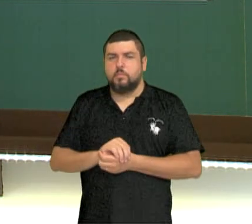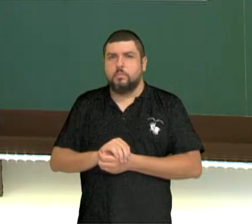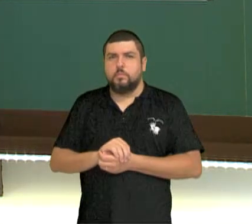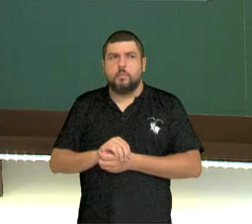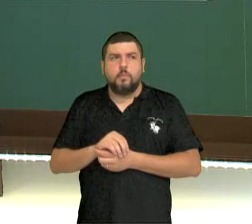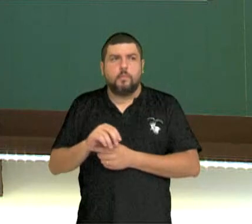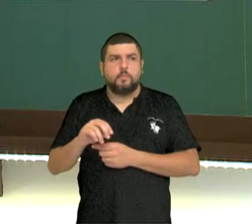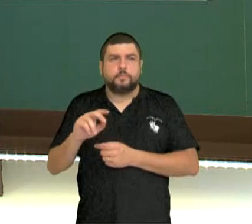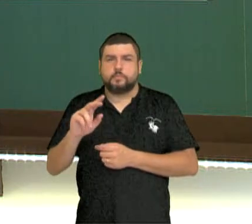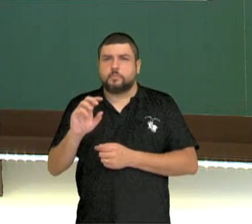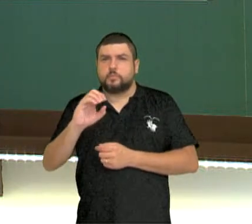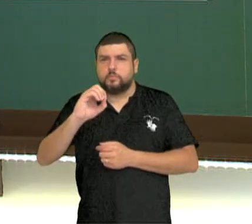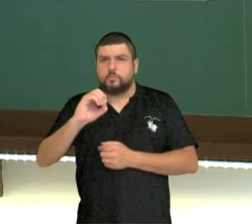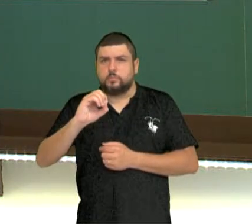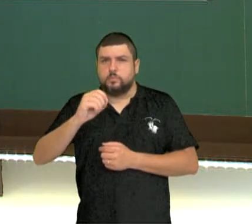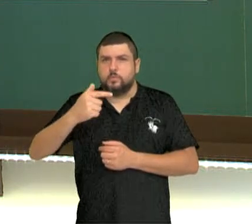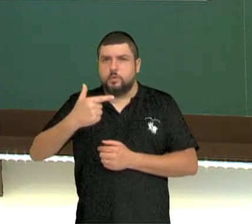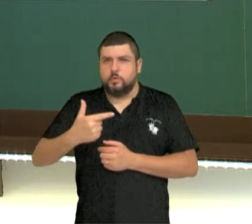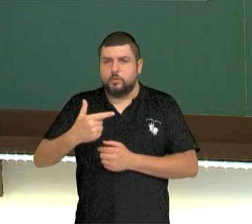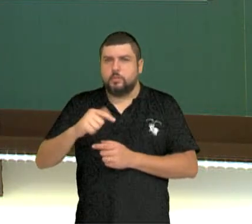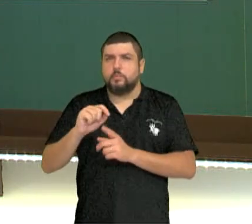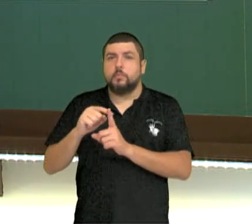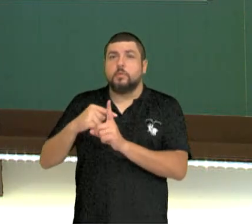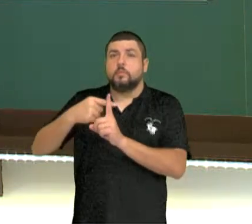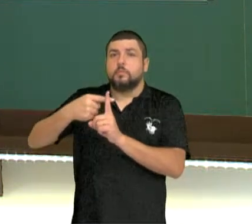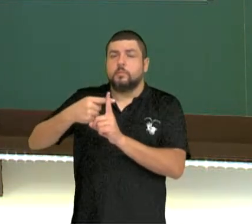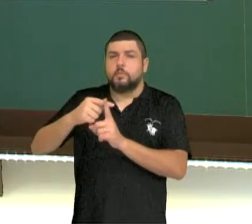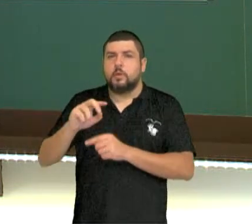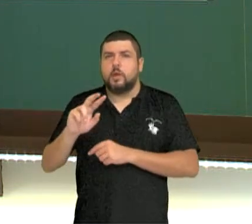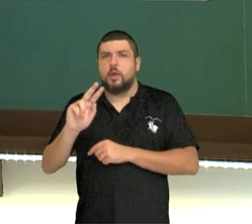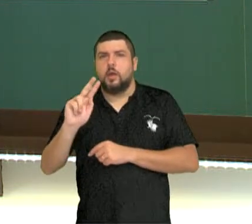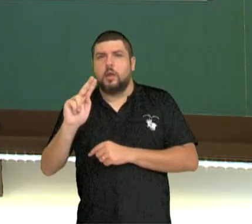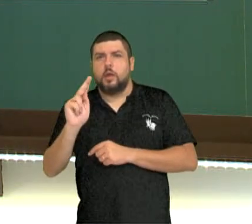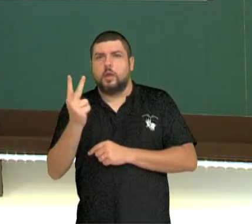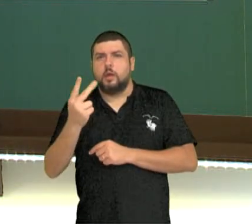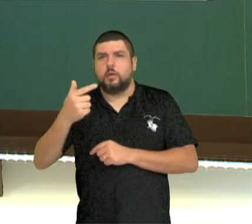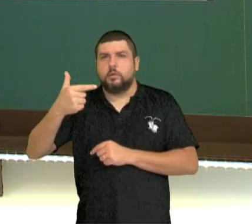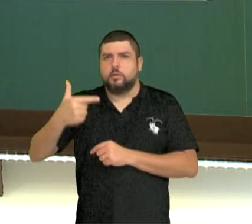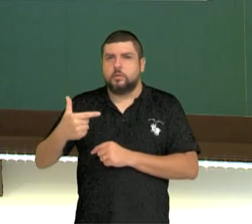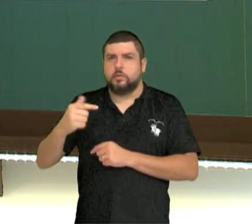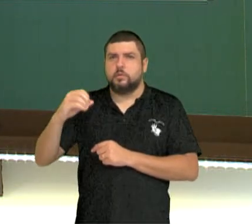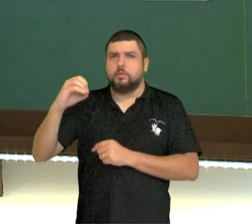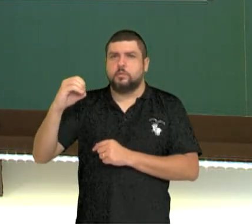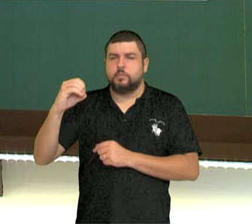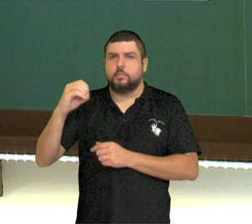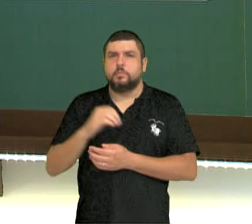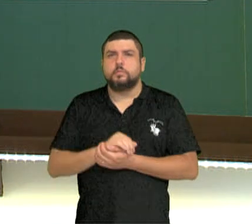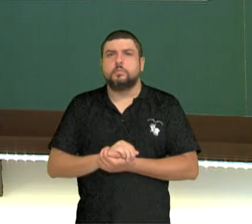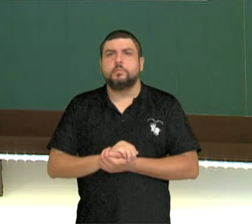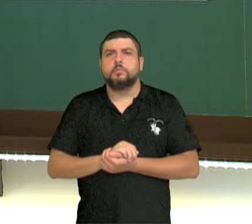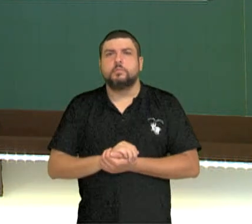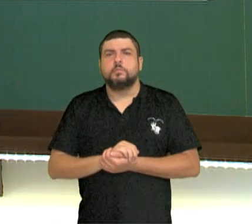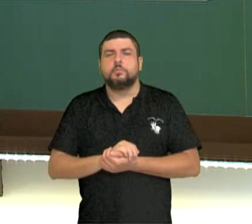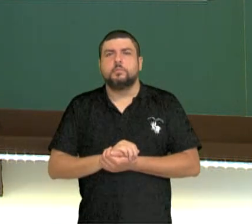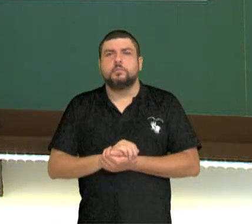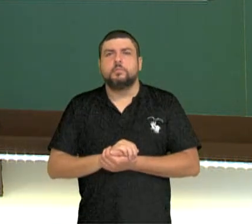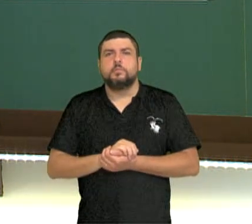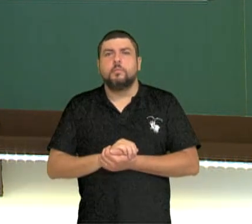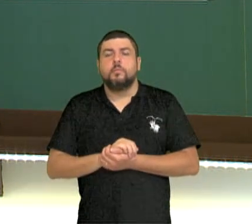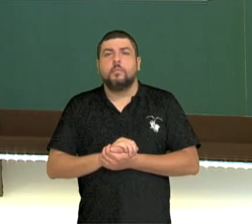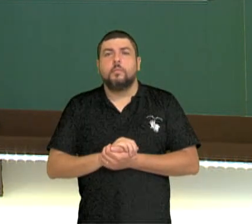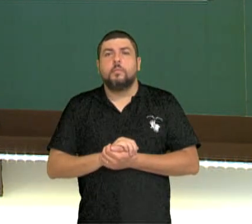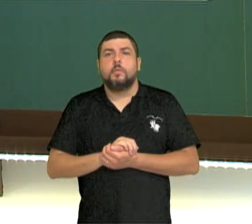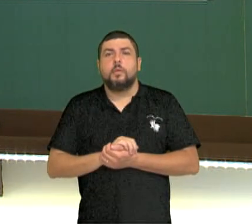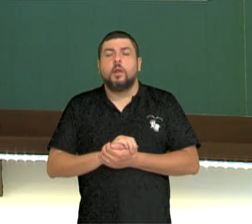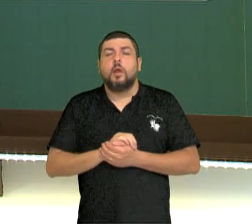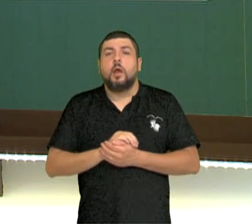hidrogênio, 2 átomos de oxigênio, perdão, mais 2 átomos de hidrogênio e 1 de oxigênio. Aí aqui a gente começa a